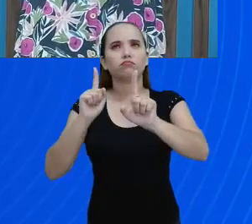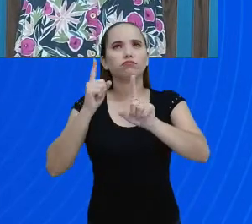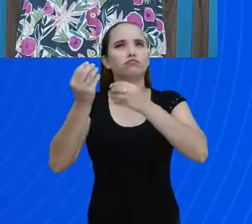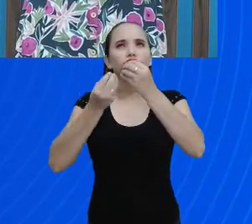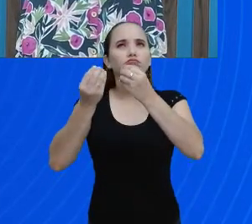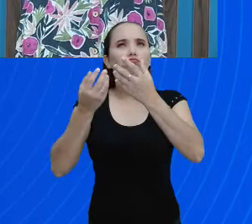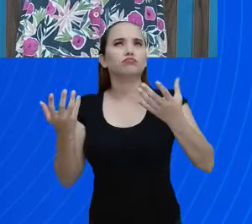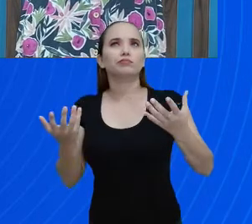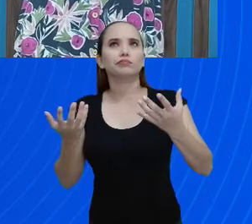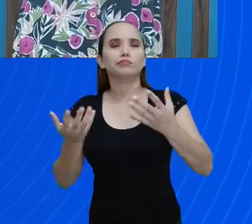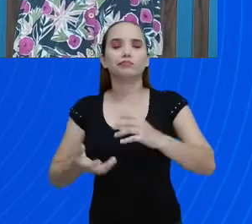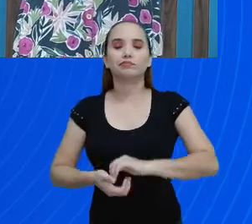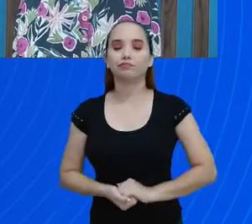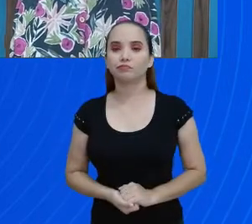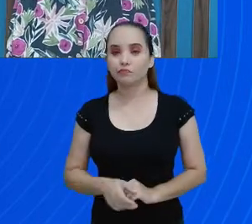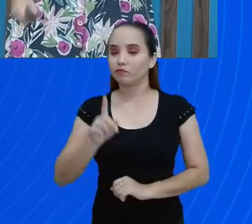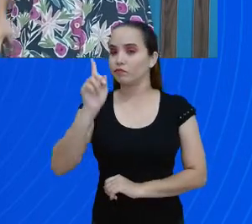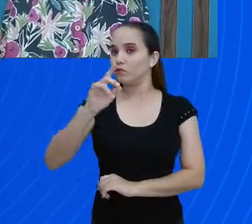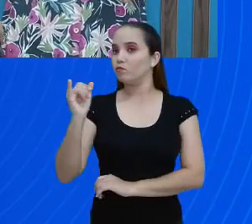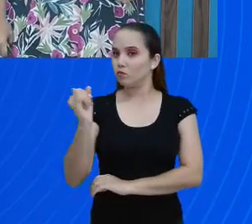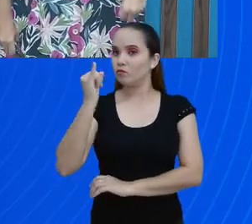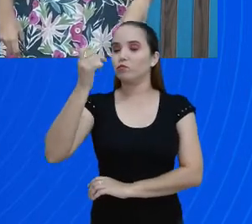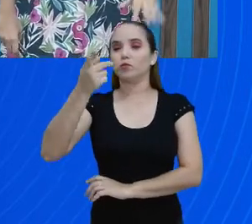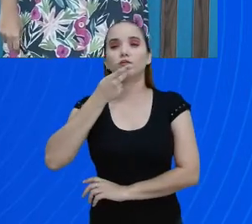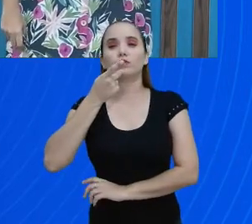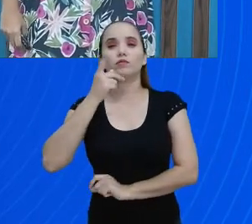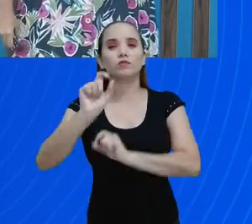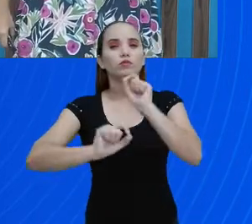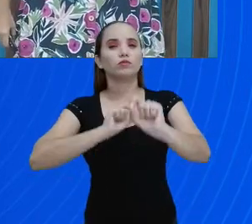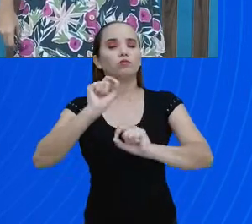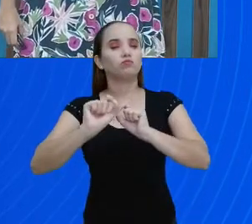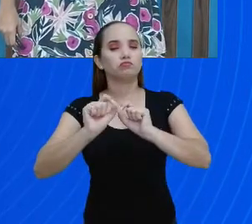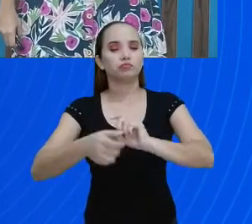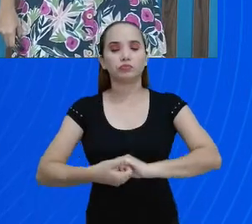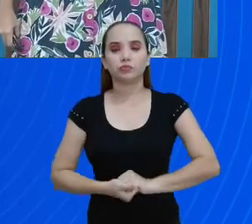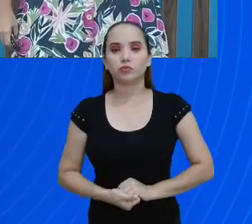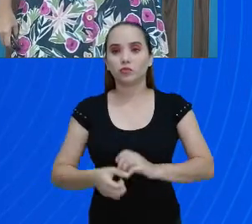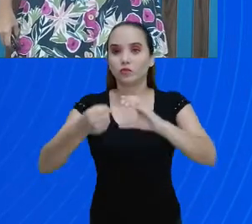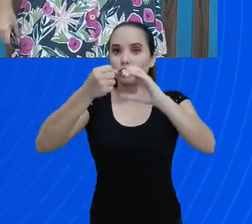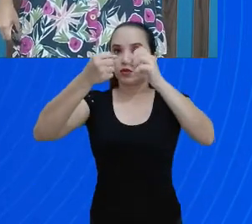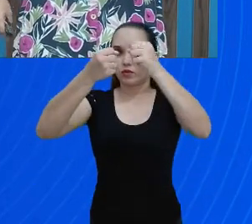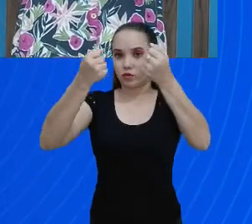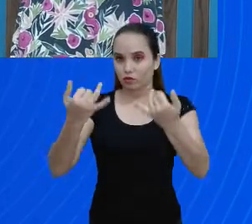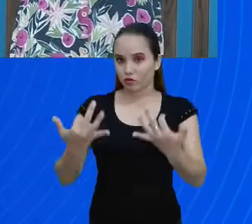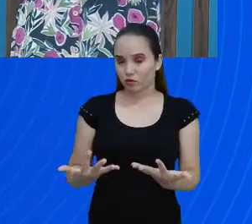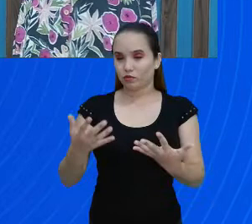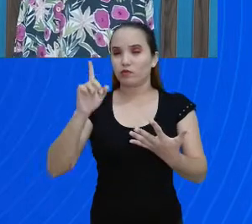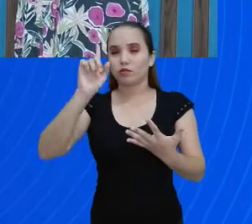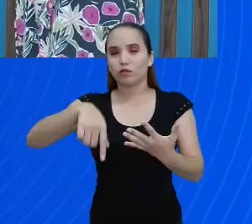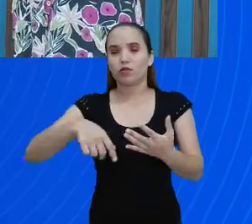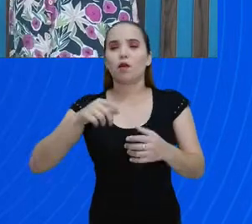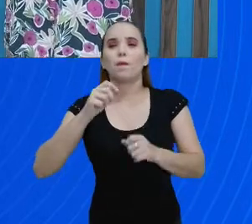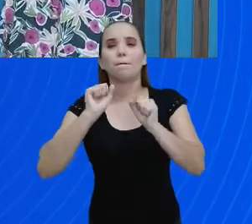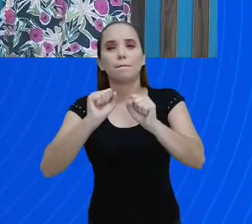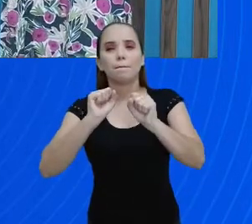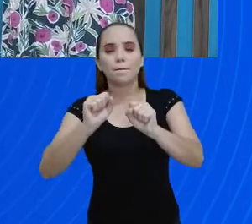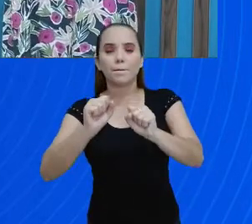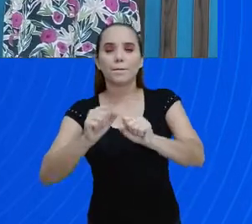funciona? Importante destacar que o quê? A descrição ela pode ocorrer